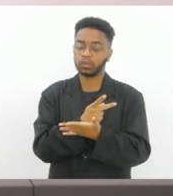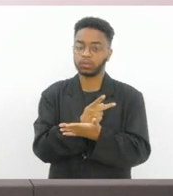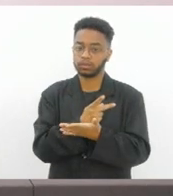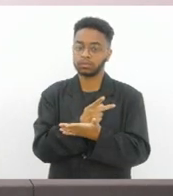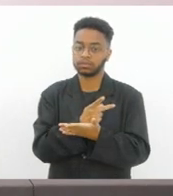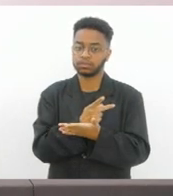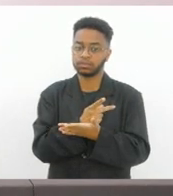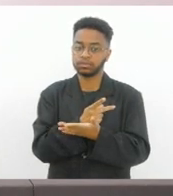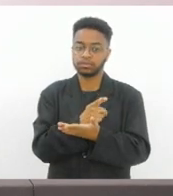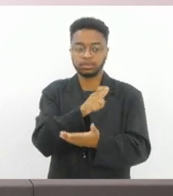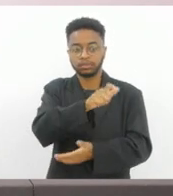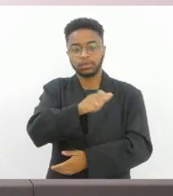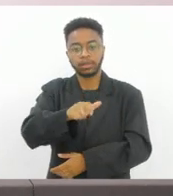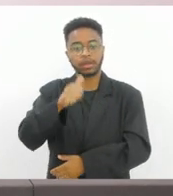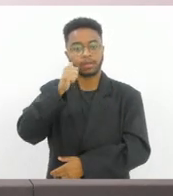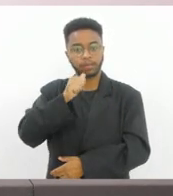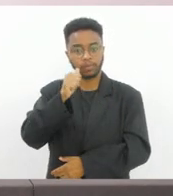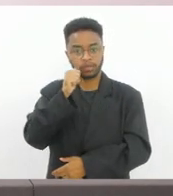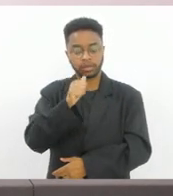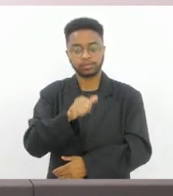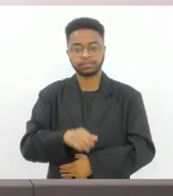que as nossas mulheres estão